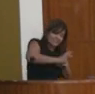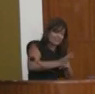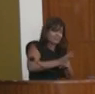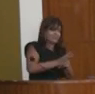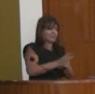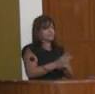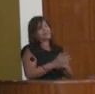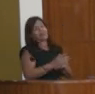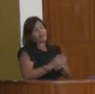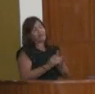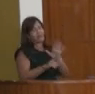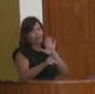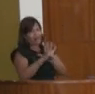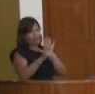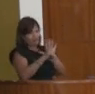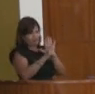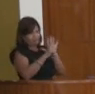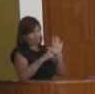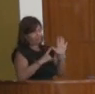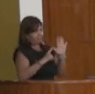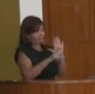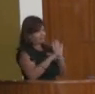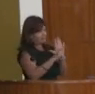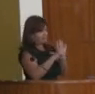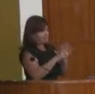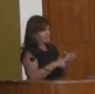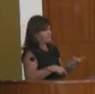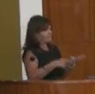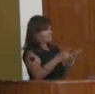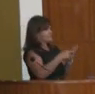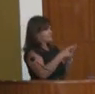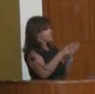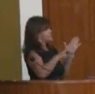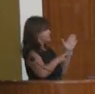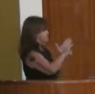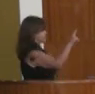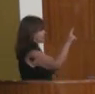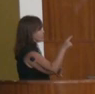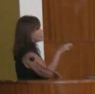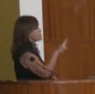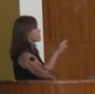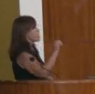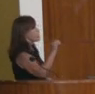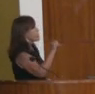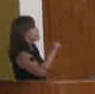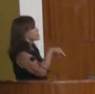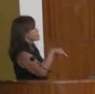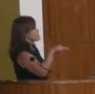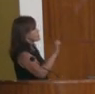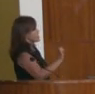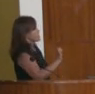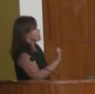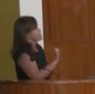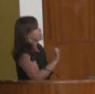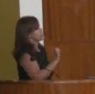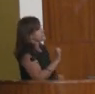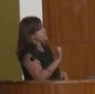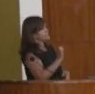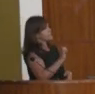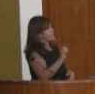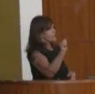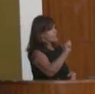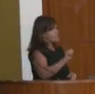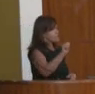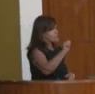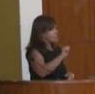Obrigado, doutor Marcelo. Próxima pergunta. A pergunta é da Rosane Mota da Silva Bergoni, da Associação